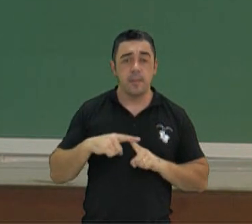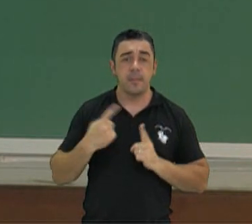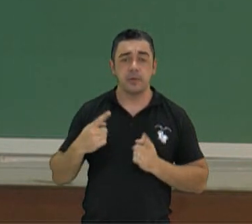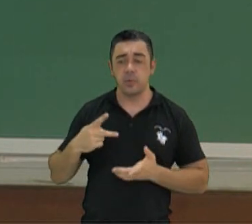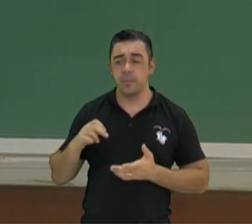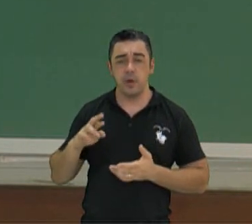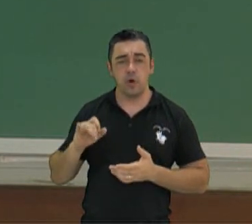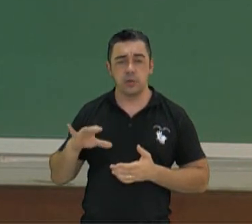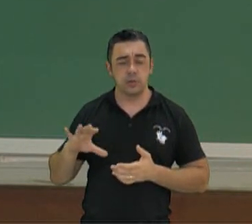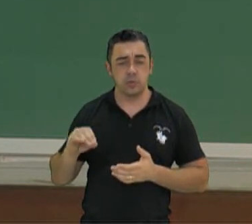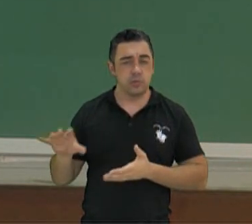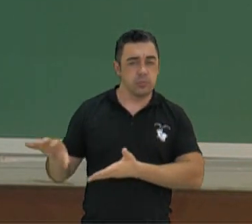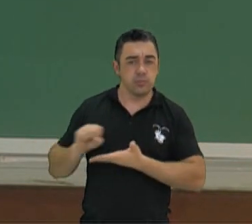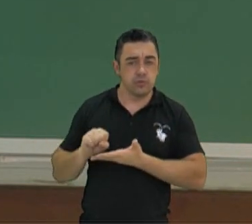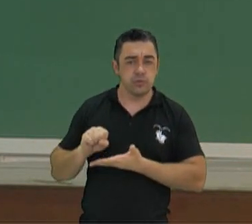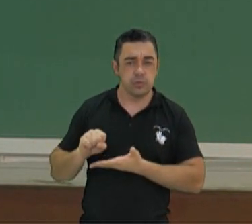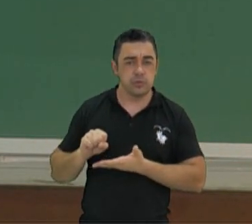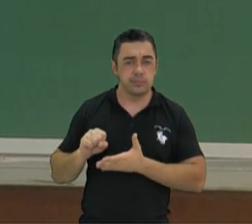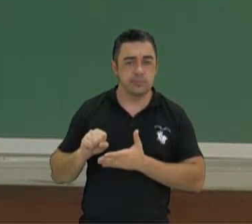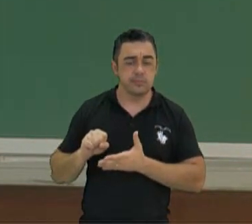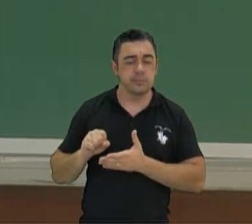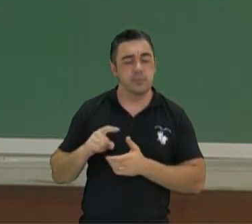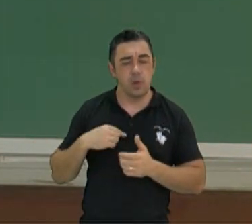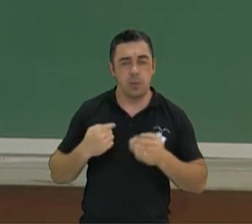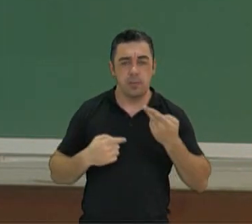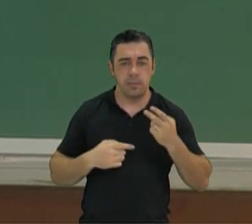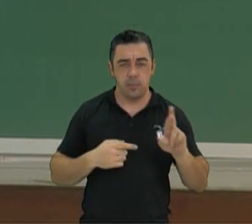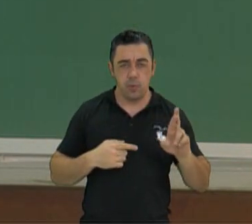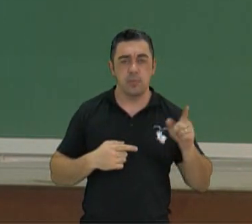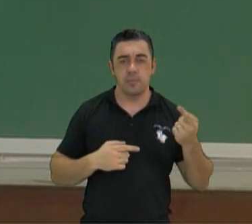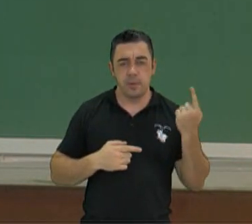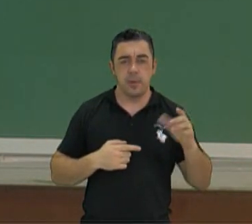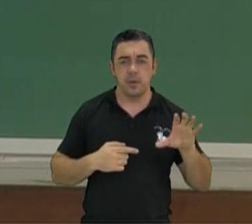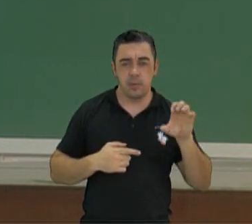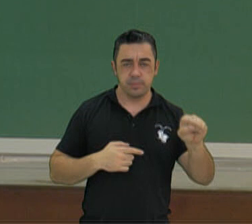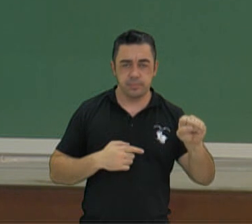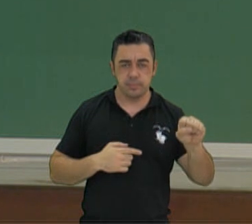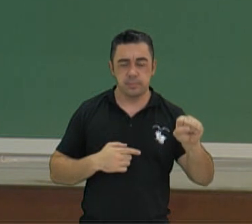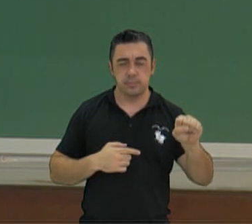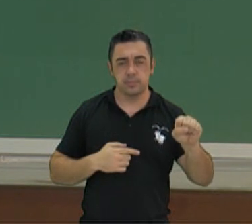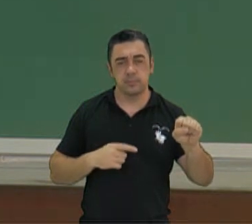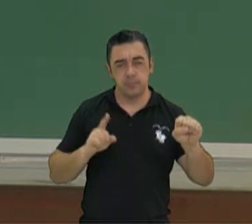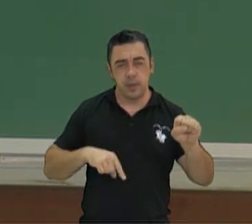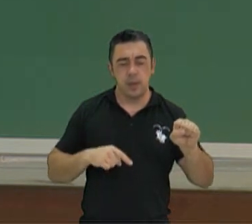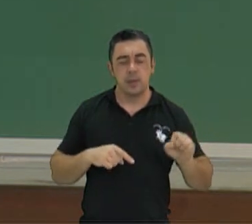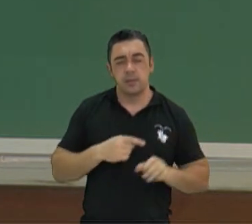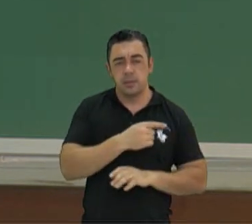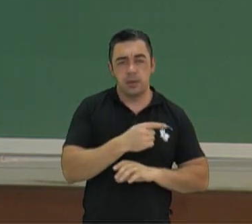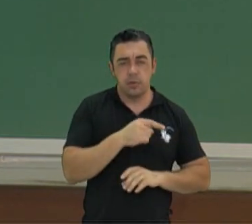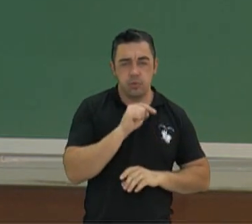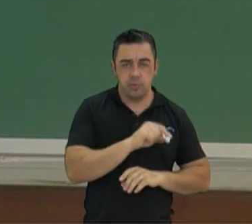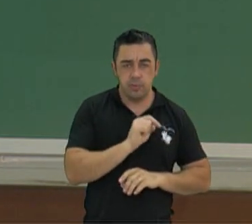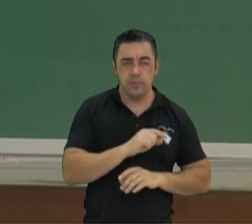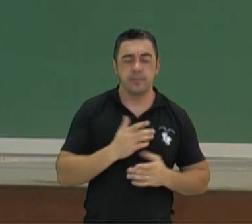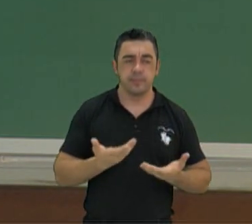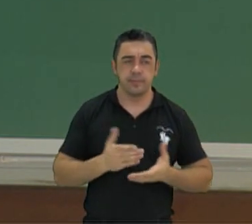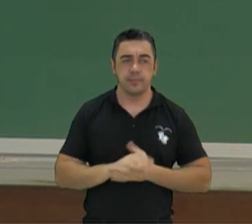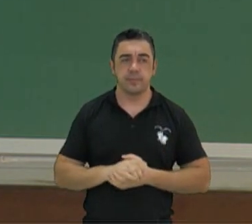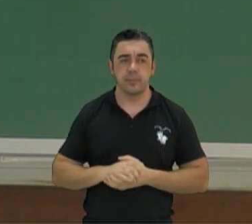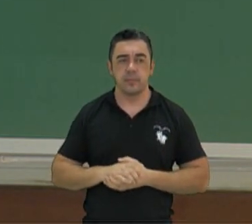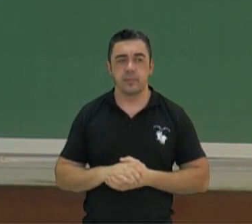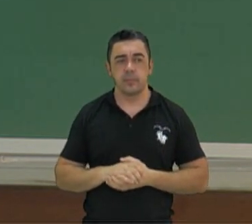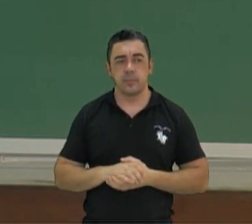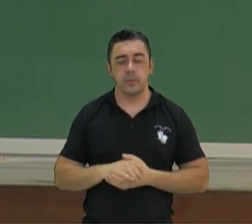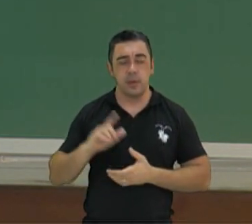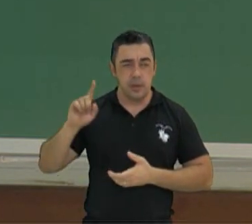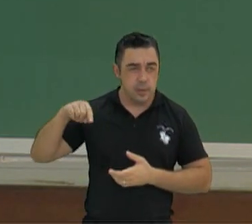peróxido retém ele. Então, o bromo se liga primeiro. Então, ele vai ligar, o bromo, que é negativo, ele vai se ligar aqui a esse carbono